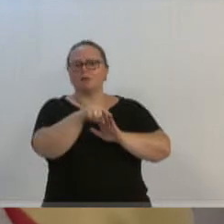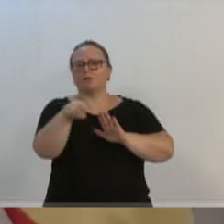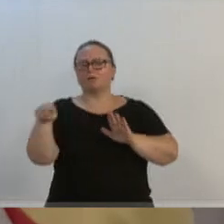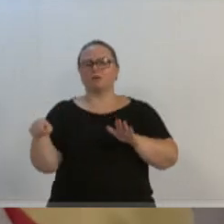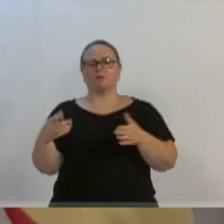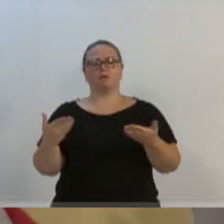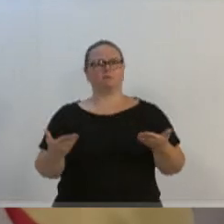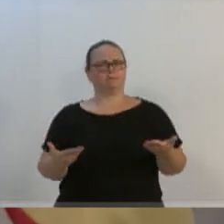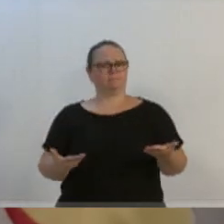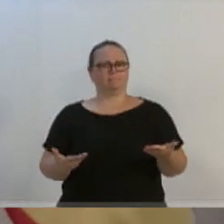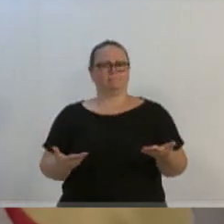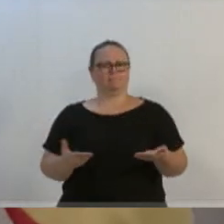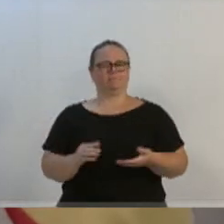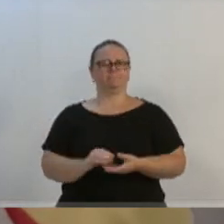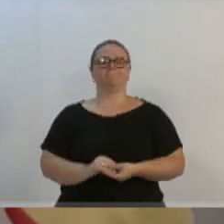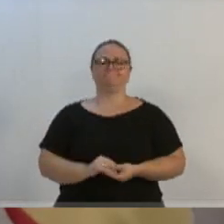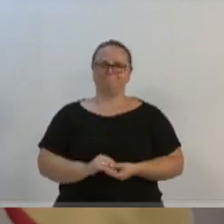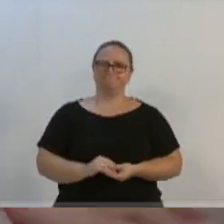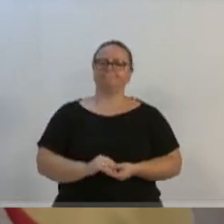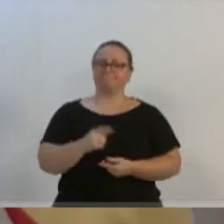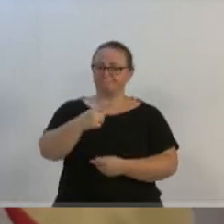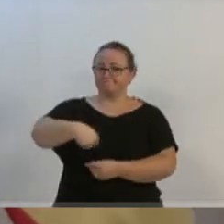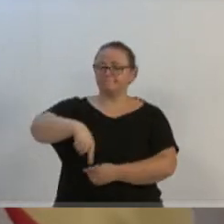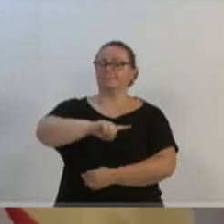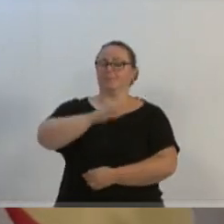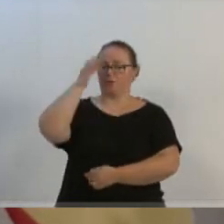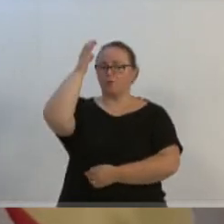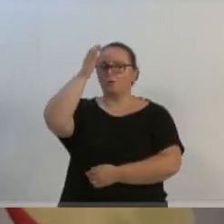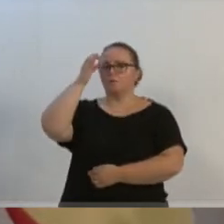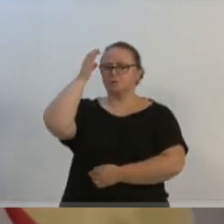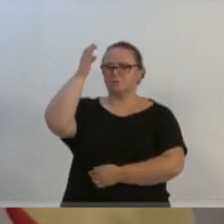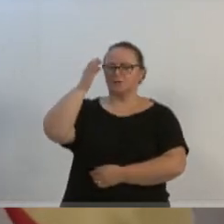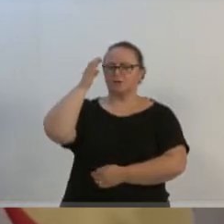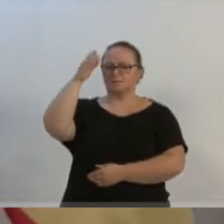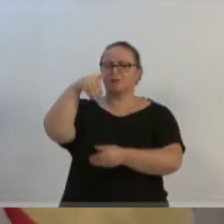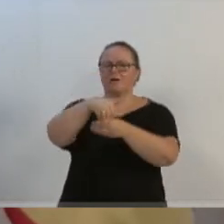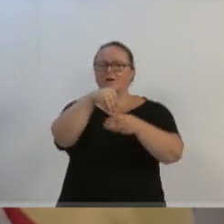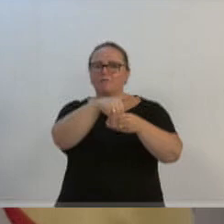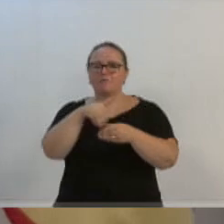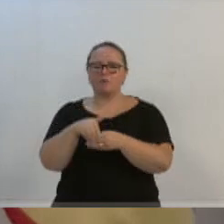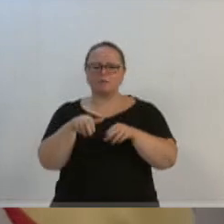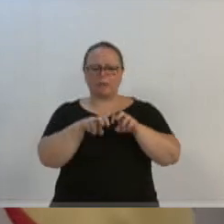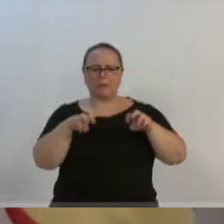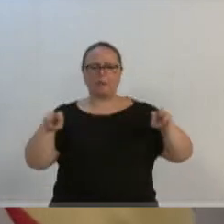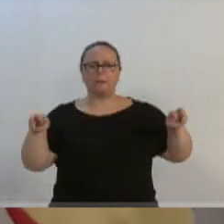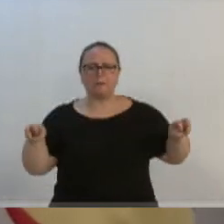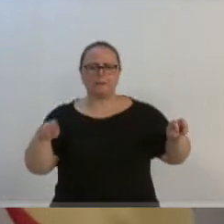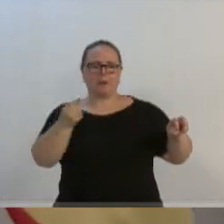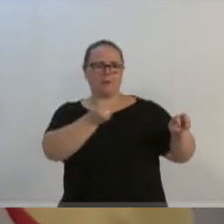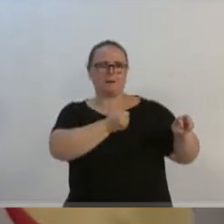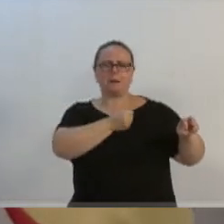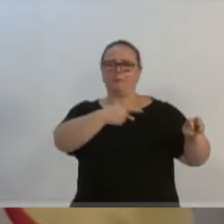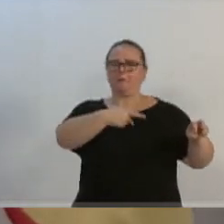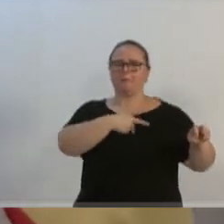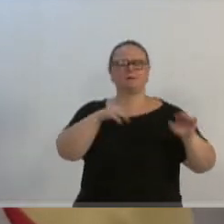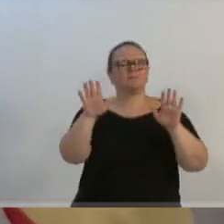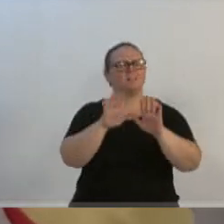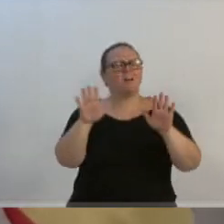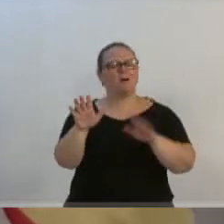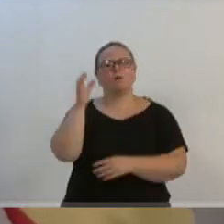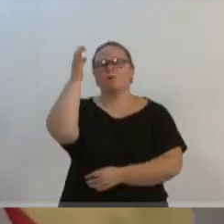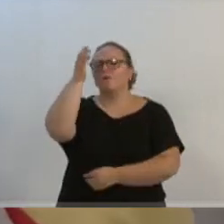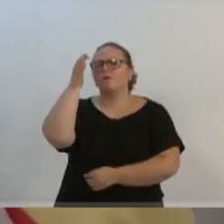fora isso aí? Eu acho que nós temos que ter consciência. Não vamos votar aqui por bancada ou por base, vamos votar com coerência,